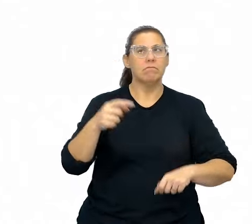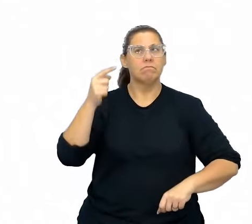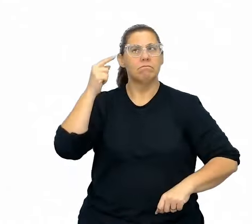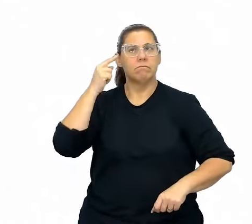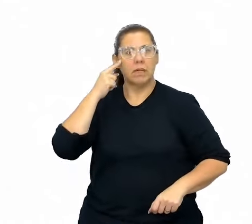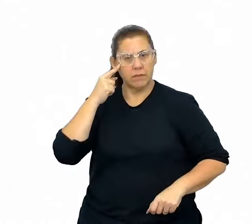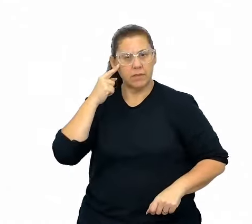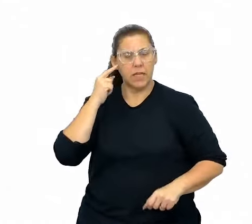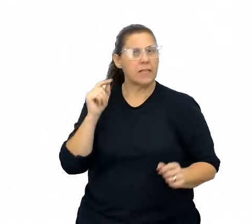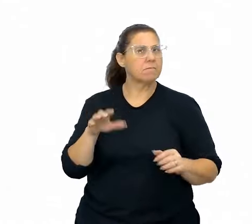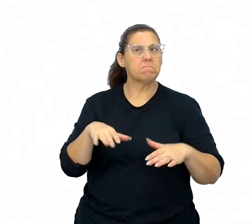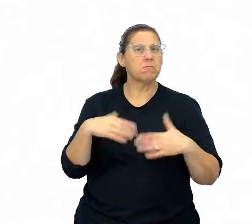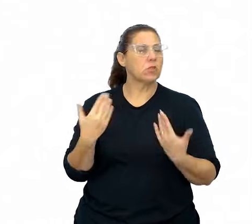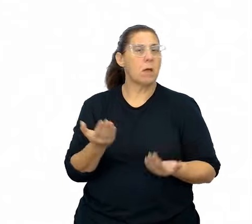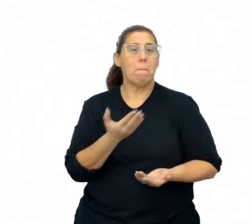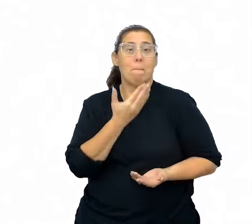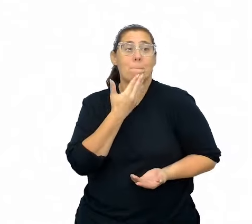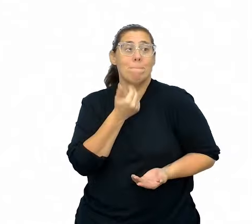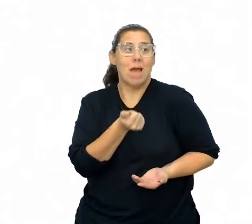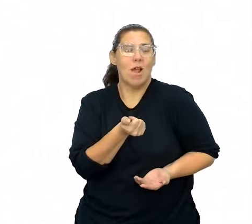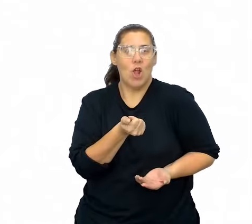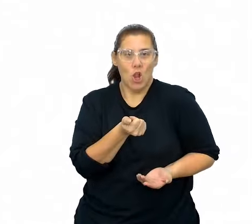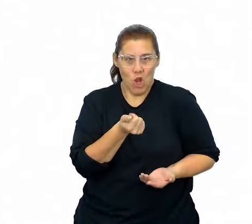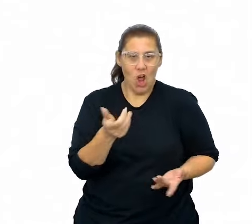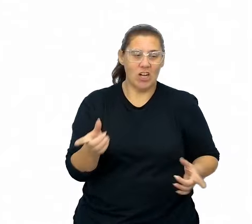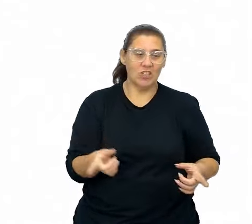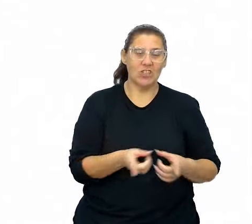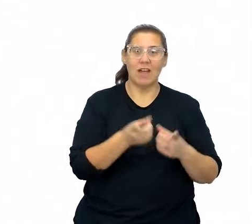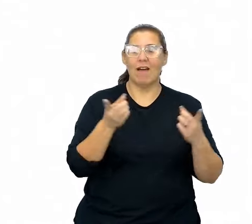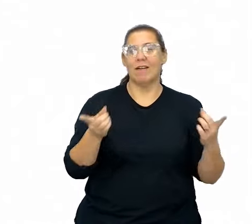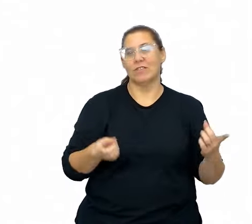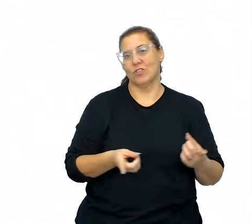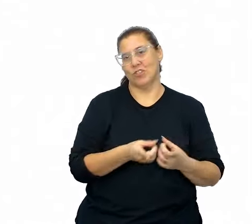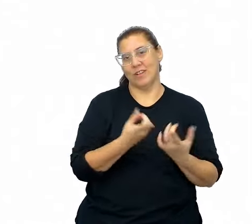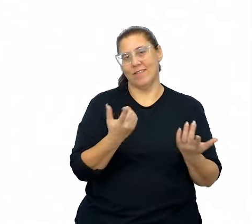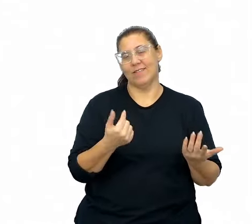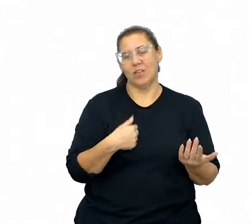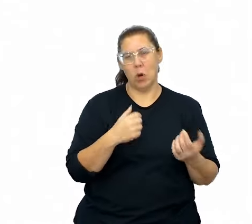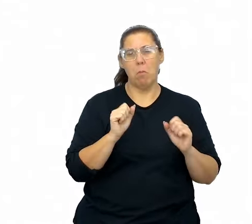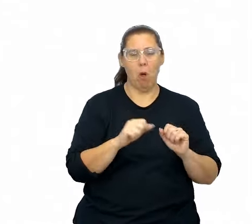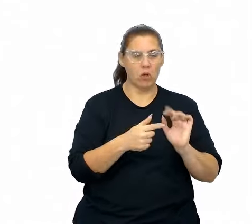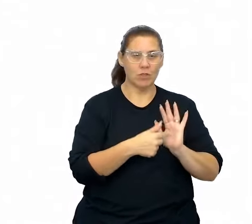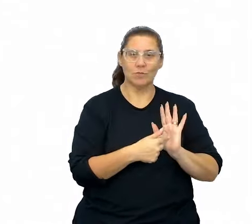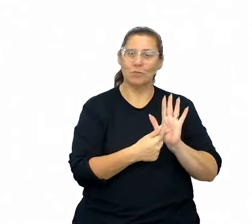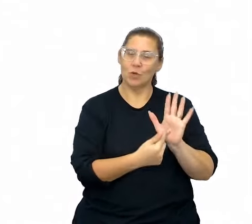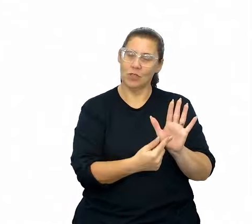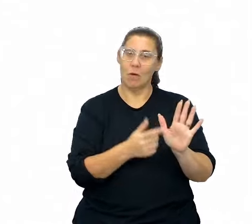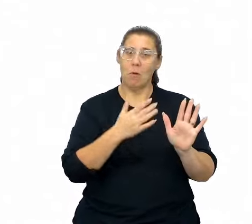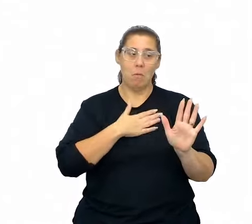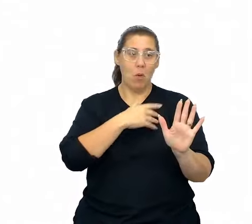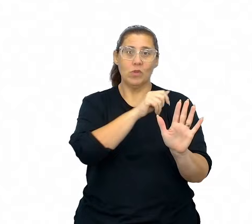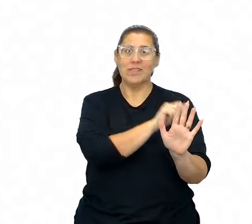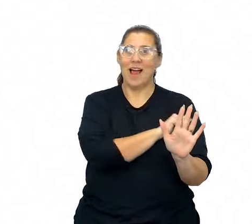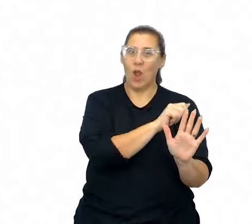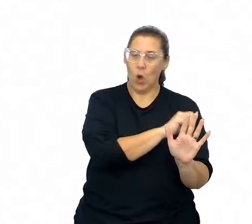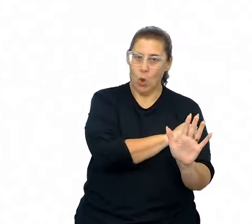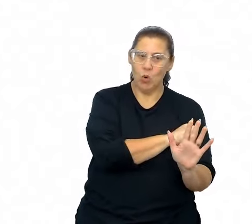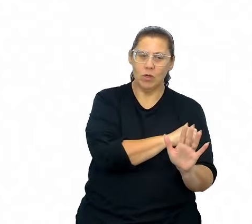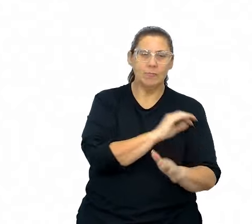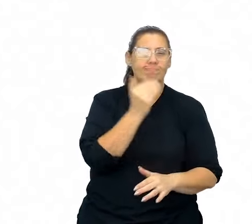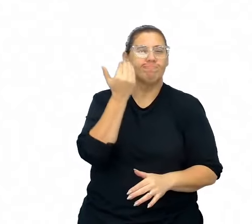pensar quais são as melhores condições didáticas que eu posso oferecer para que meus estudantes